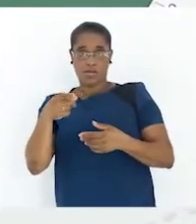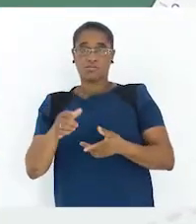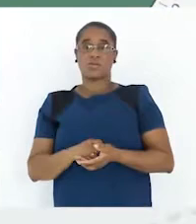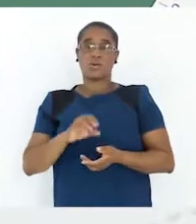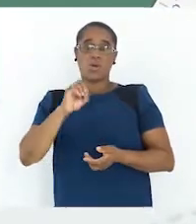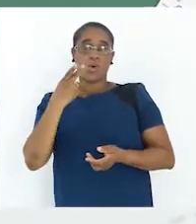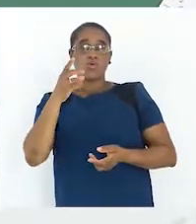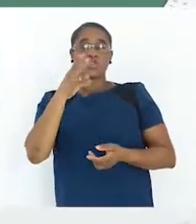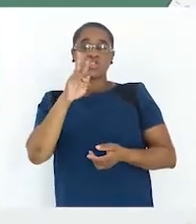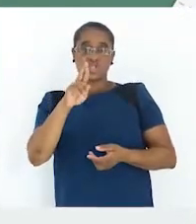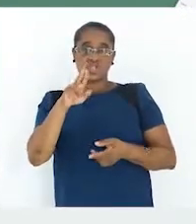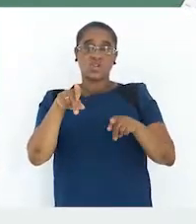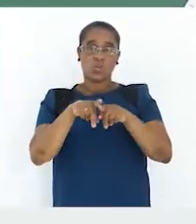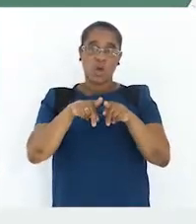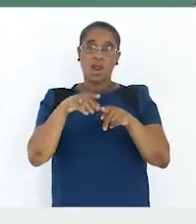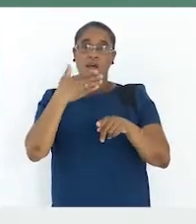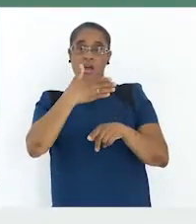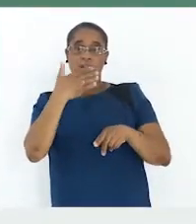x igual a 14